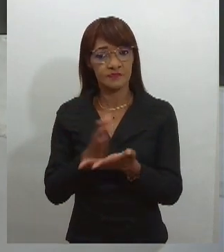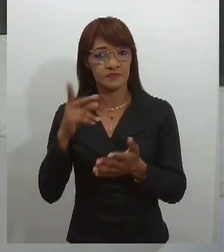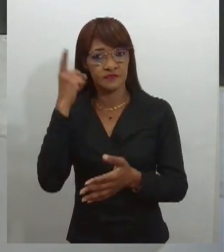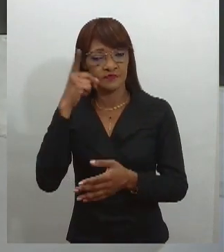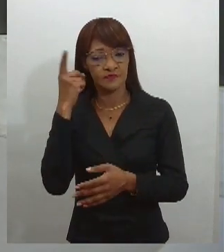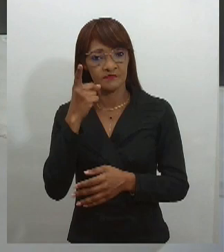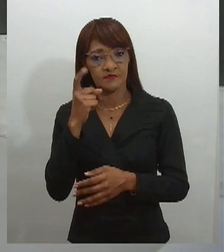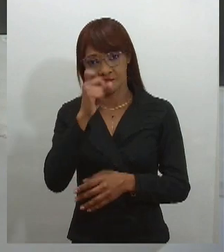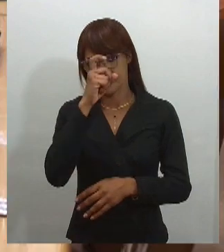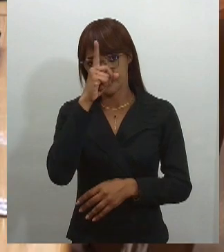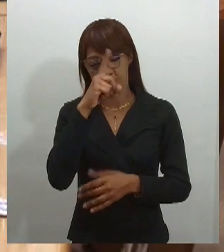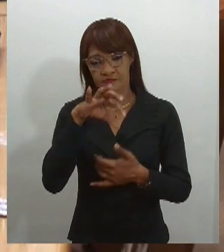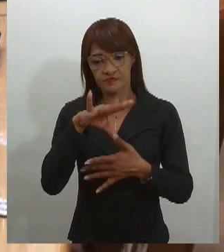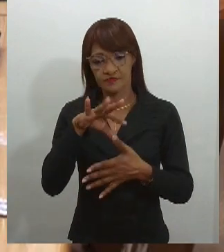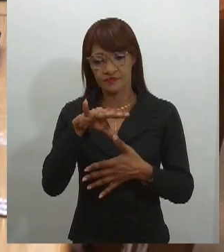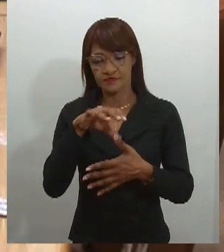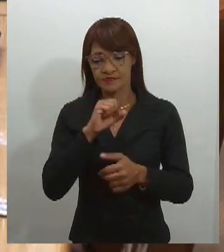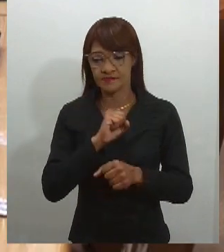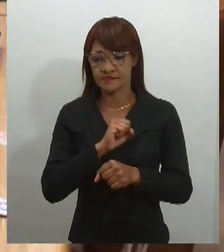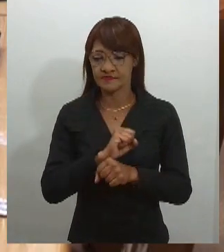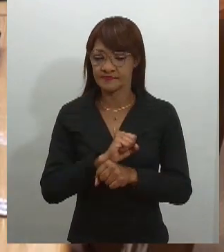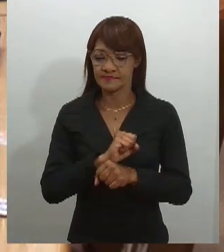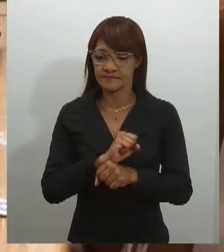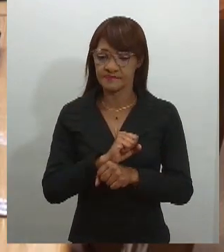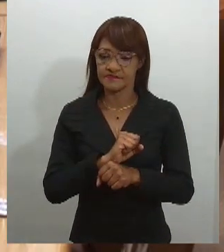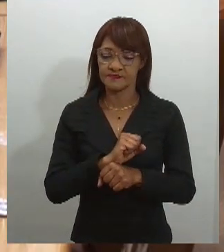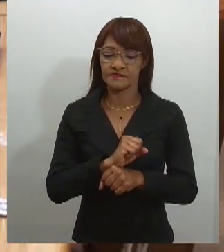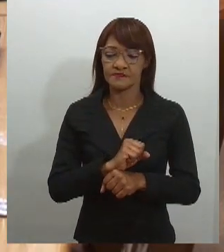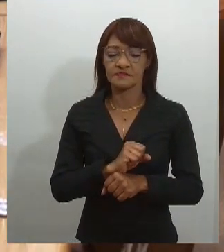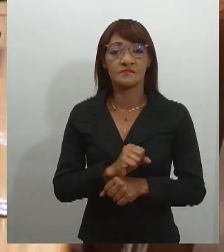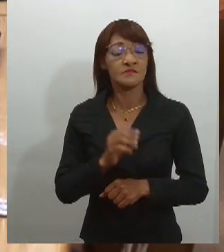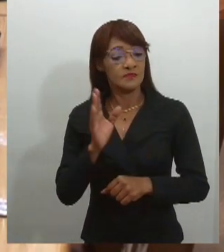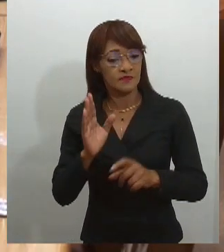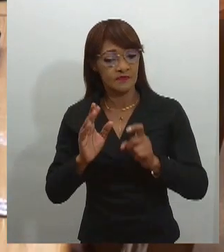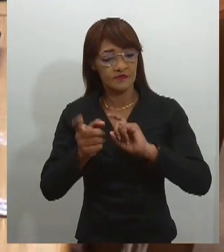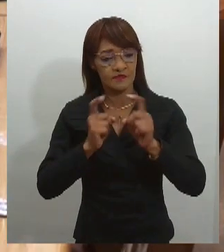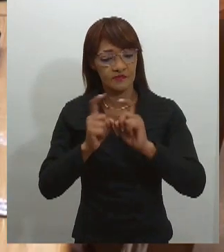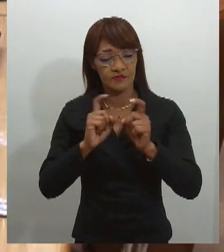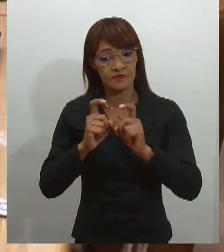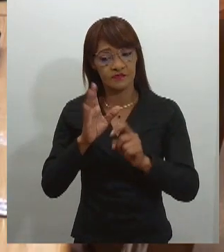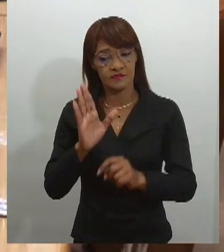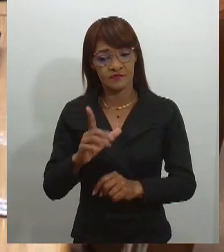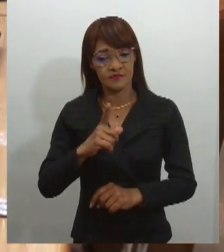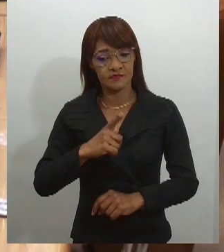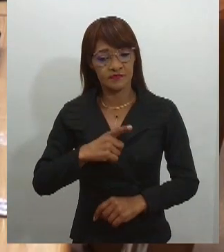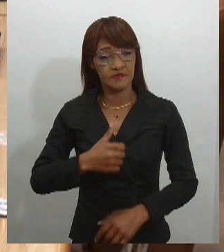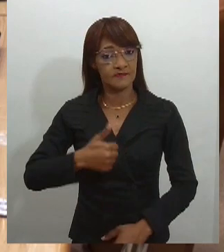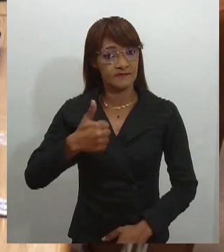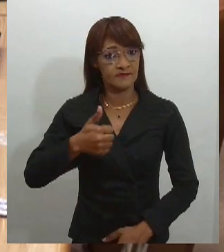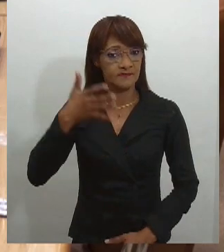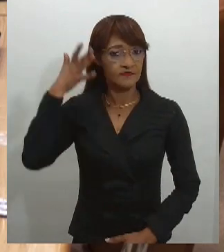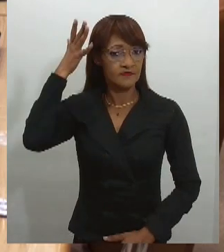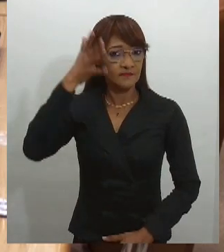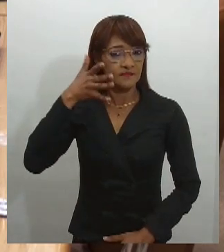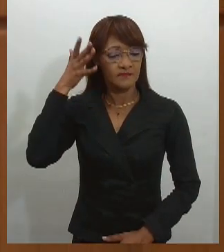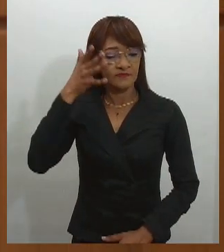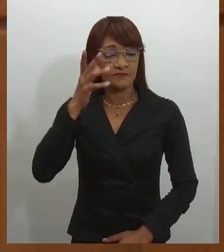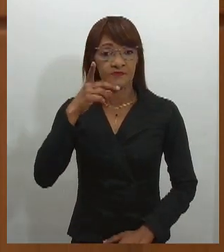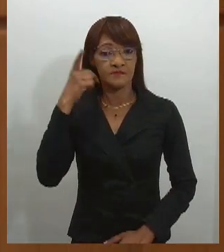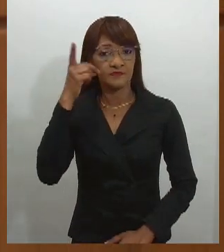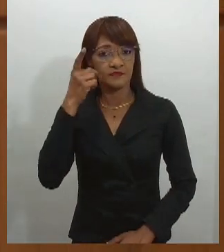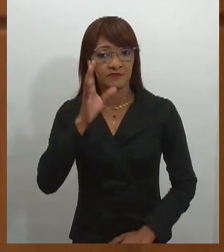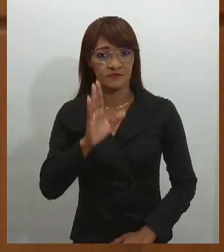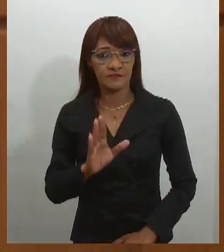da Glória. O pequeno expediente teve como primeiro orador a deputada do PSOL, Linda Brasil,